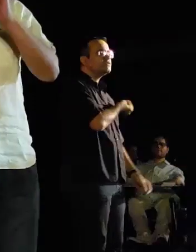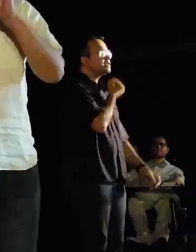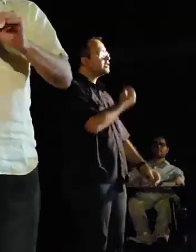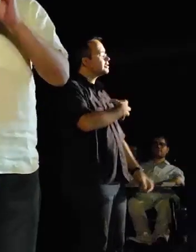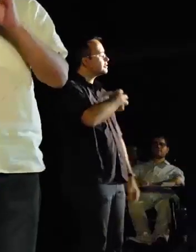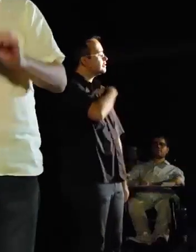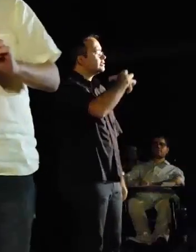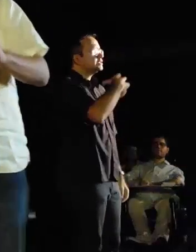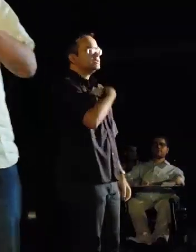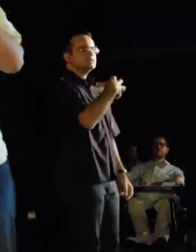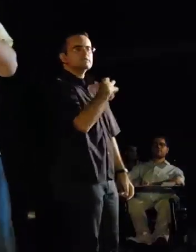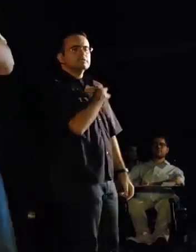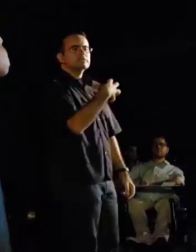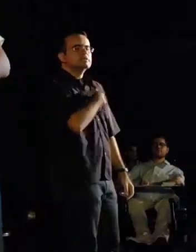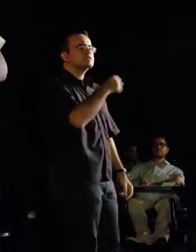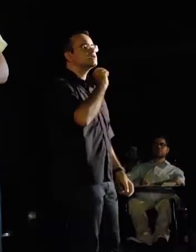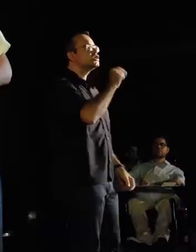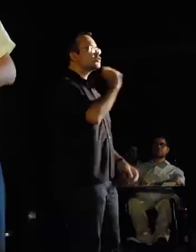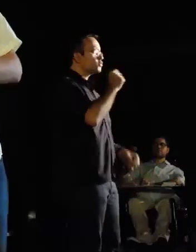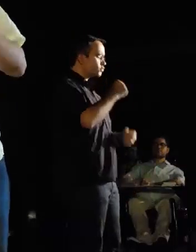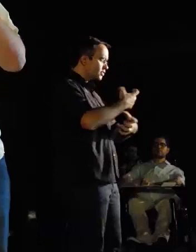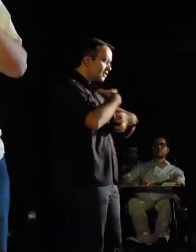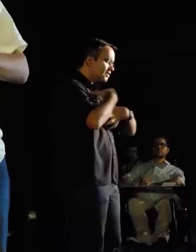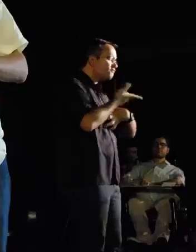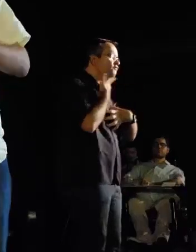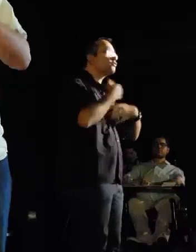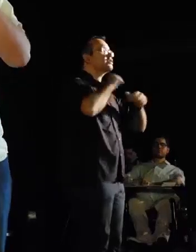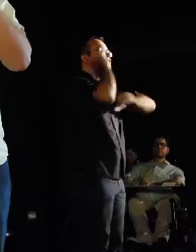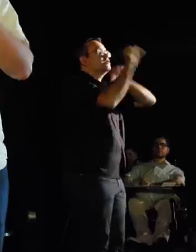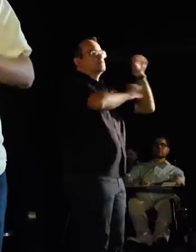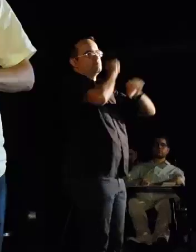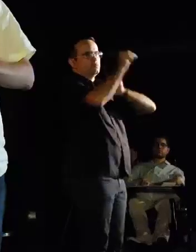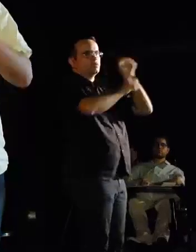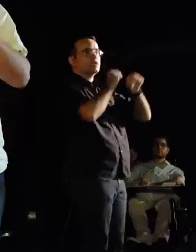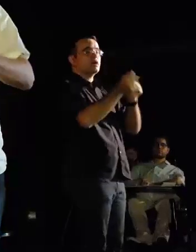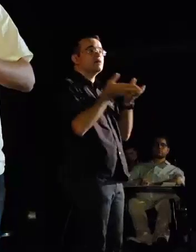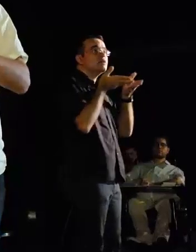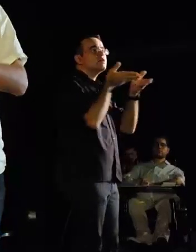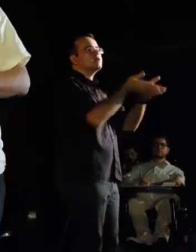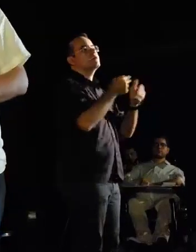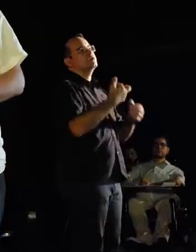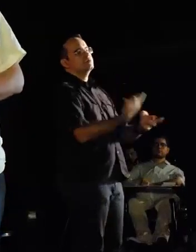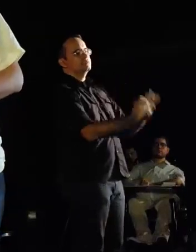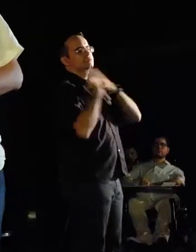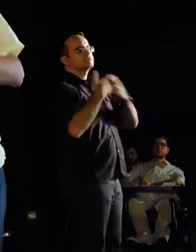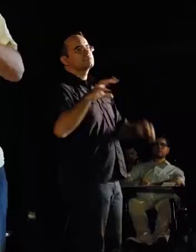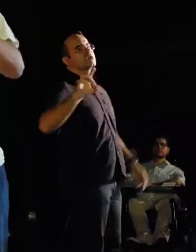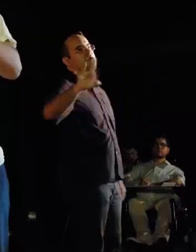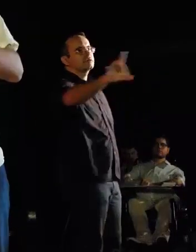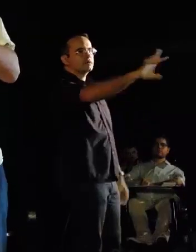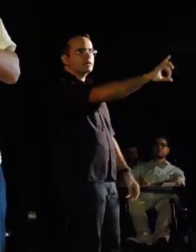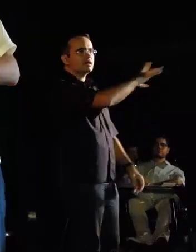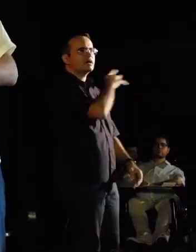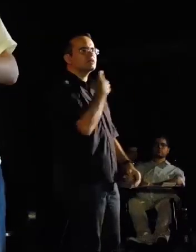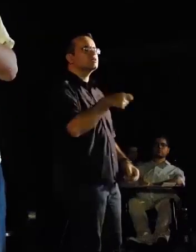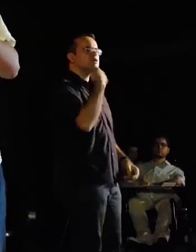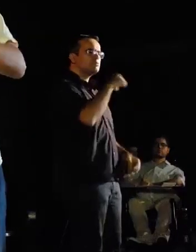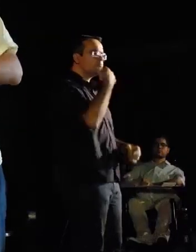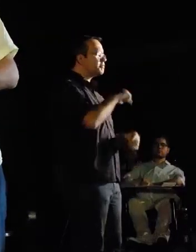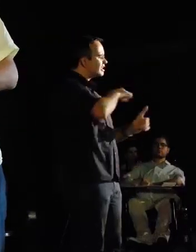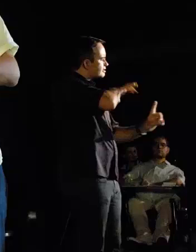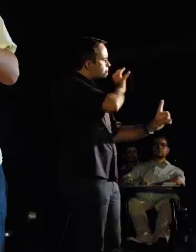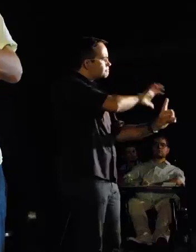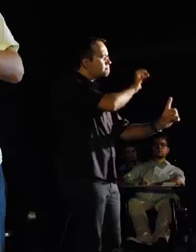pulsam uma pulsação transformadora. É essa a grande tarefa que nós temos hoje. Pulsar